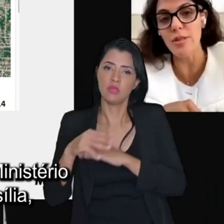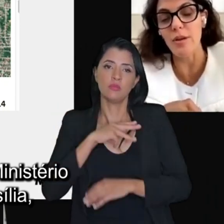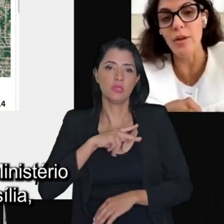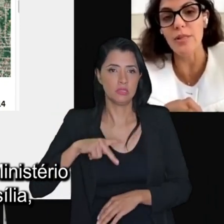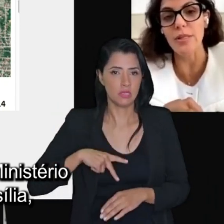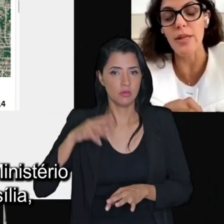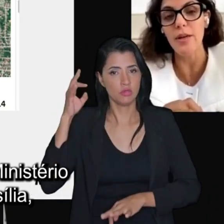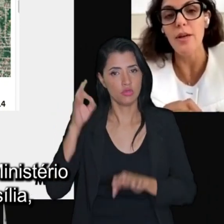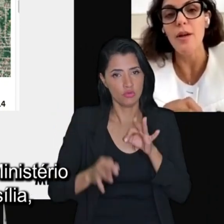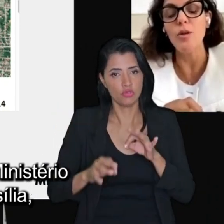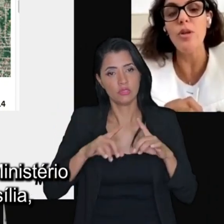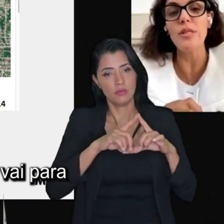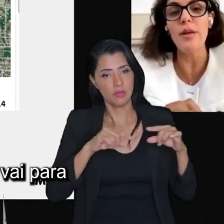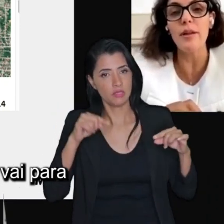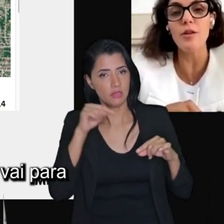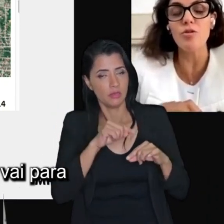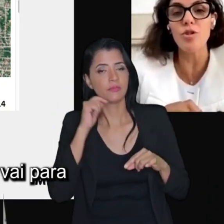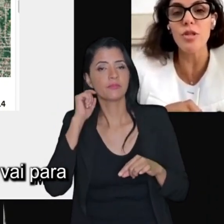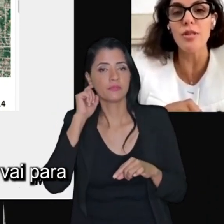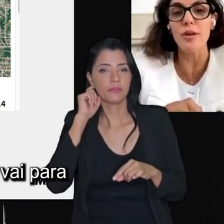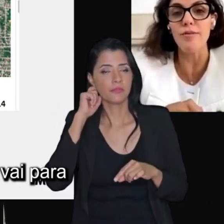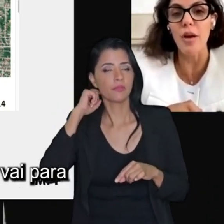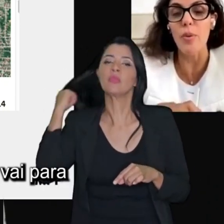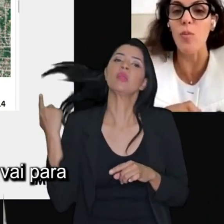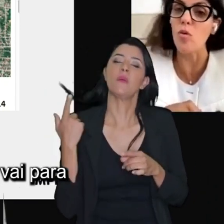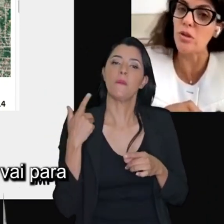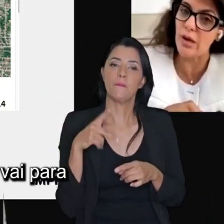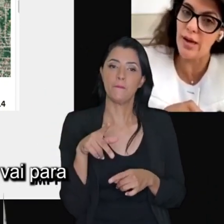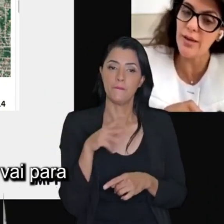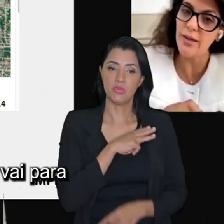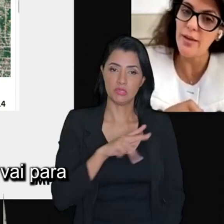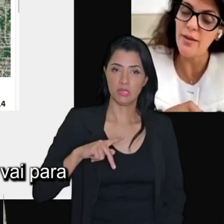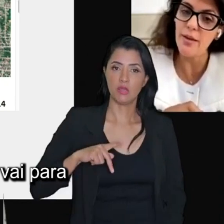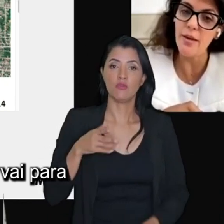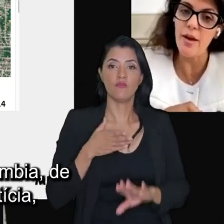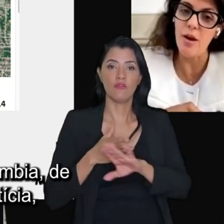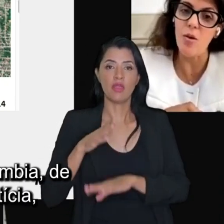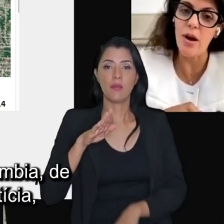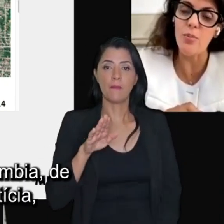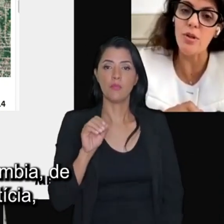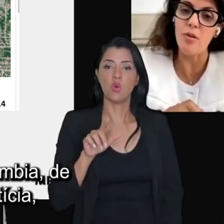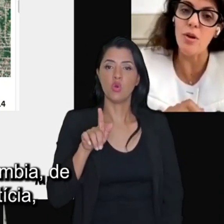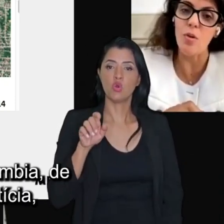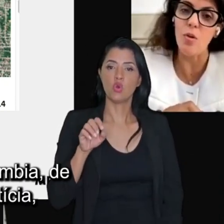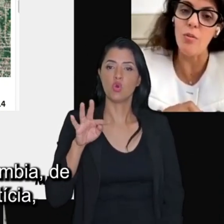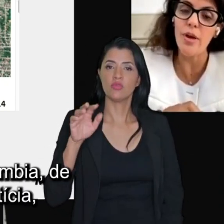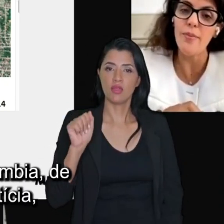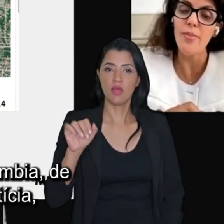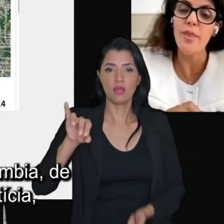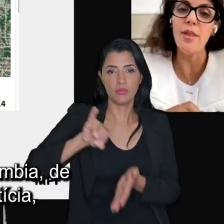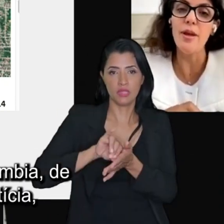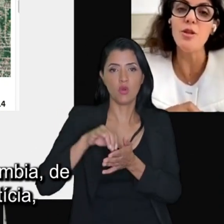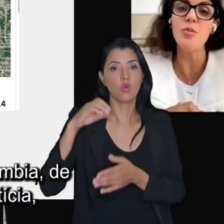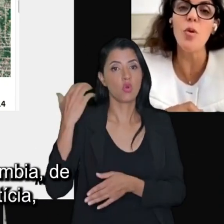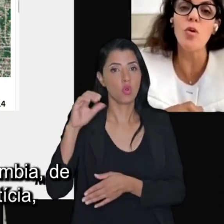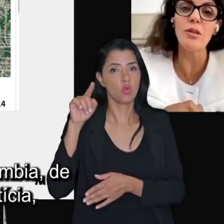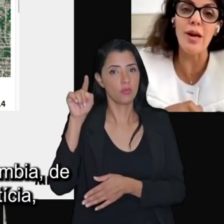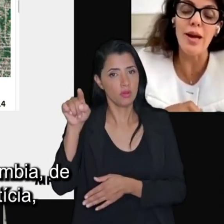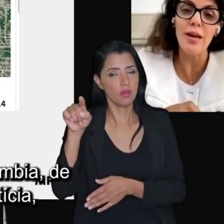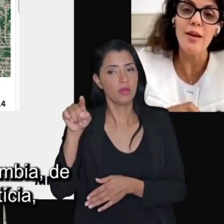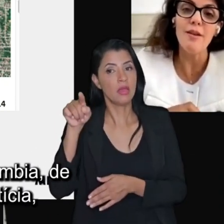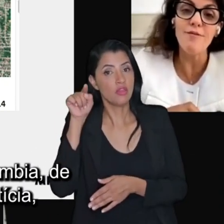da Justiça em Brasília. O Ministério da Justiça vai para Bogotá, que é a capital da Colômbia, né?